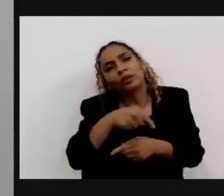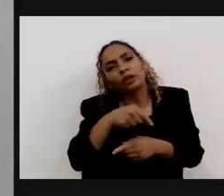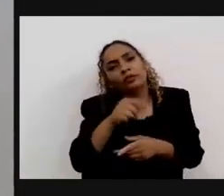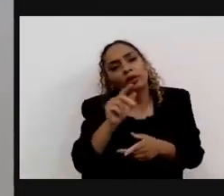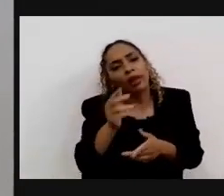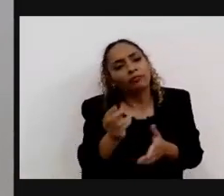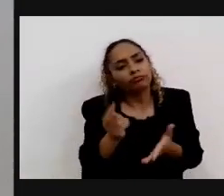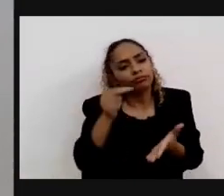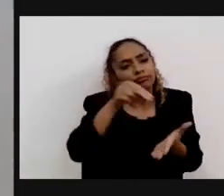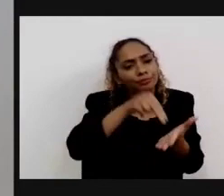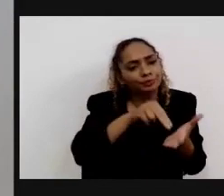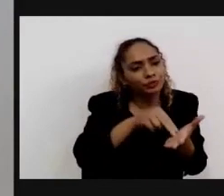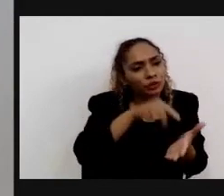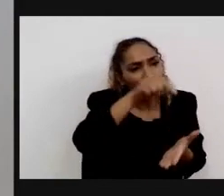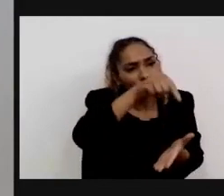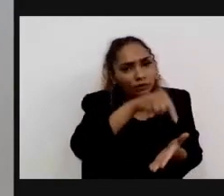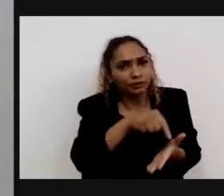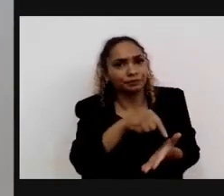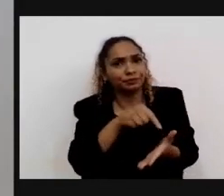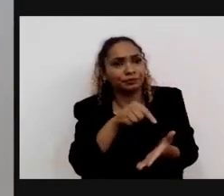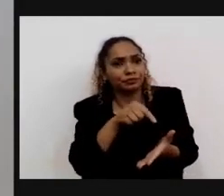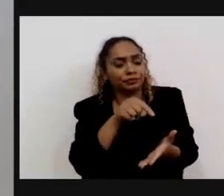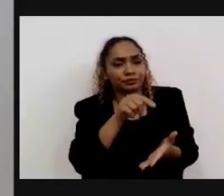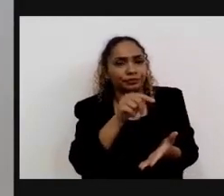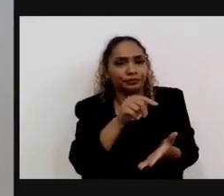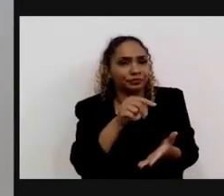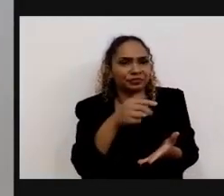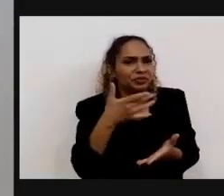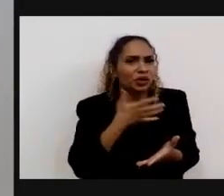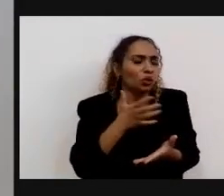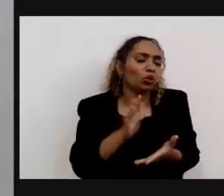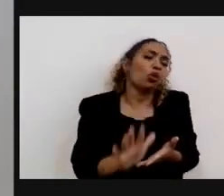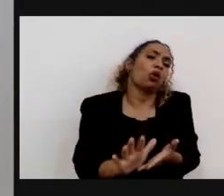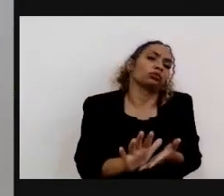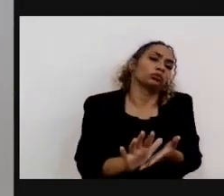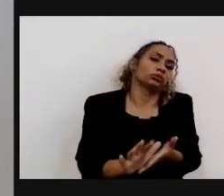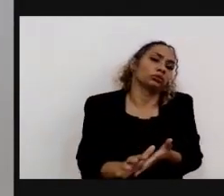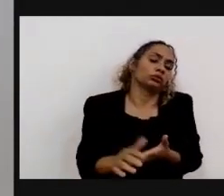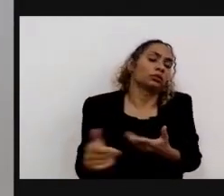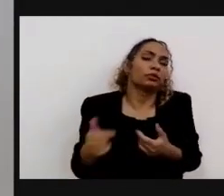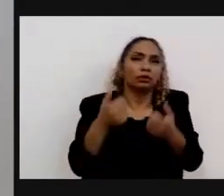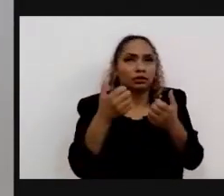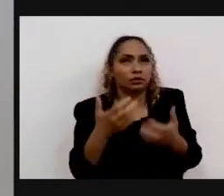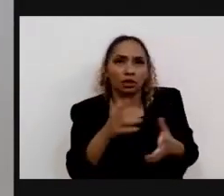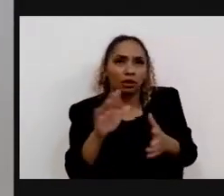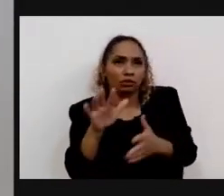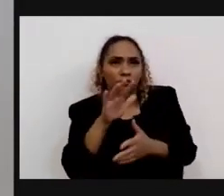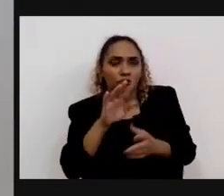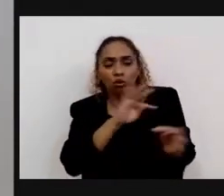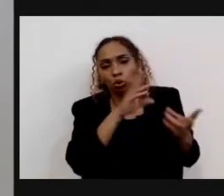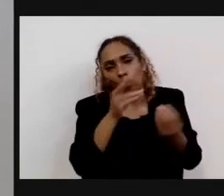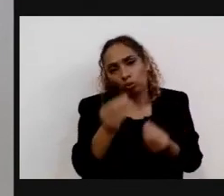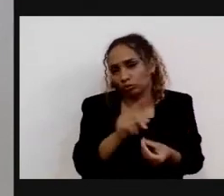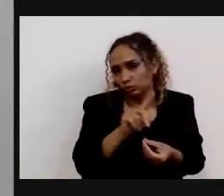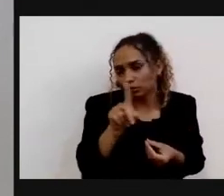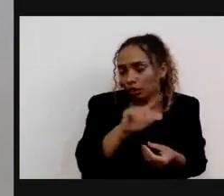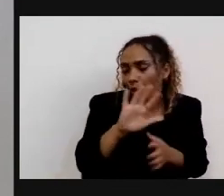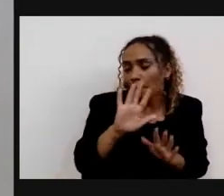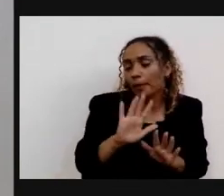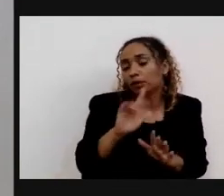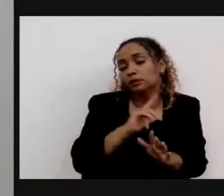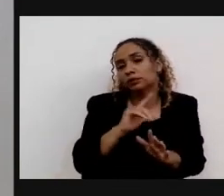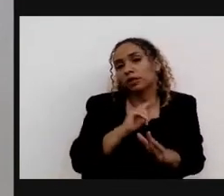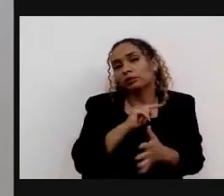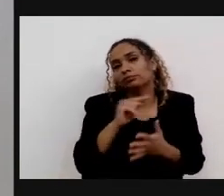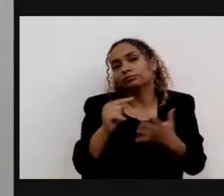personalisticamente que você encontra servidor não legitima né Não tô dizendo que é geral não tá gente é mas